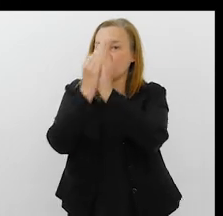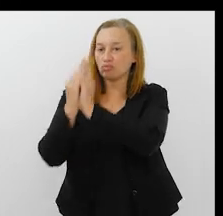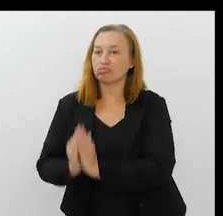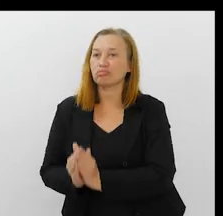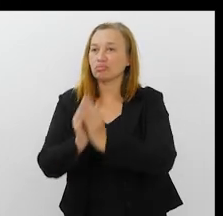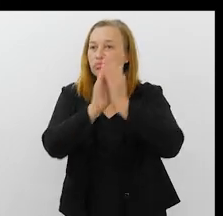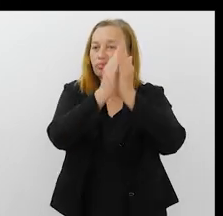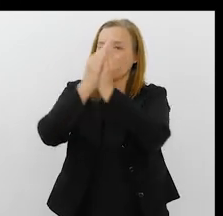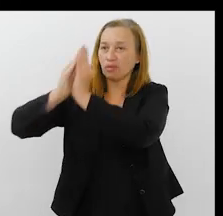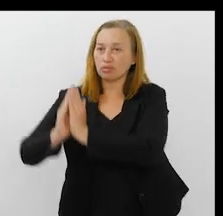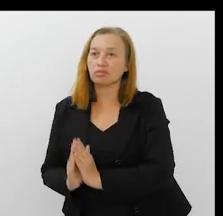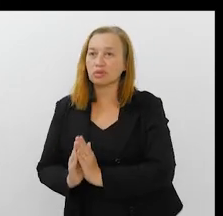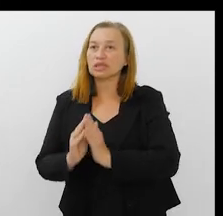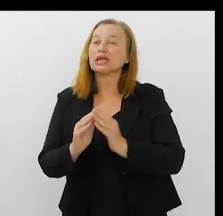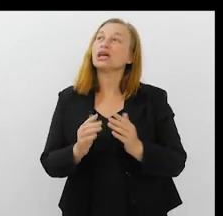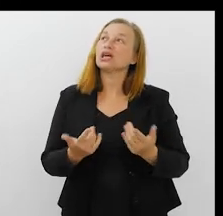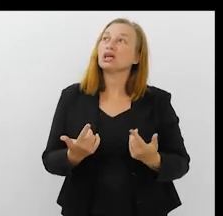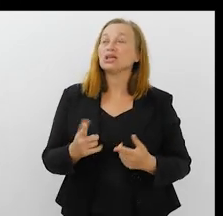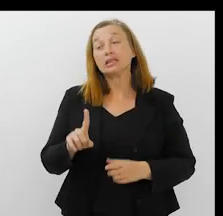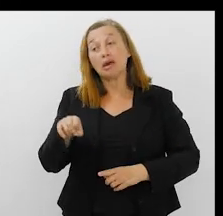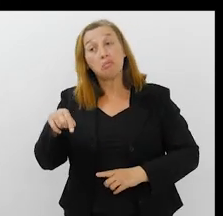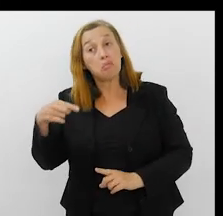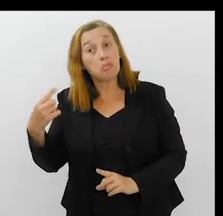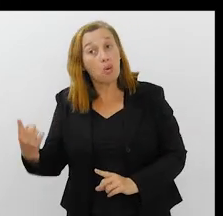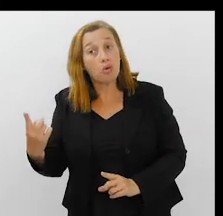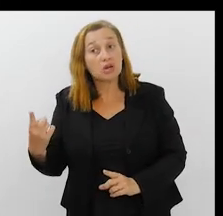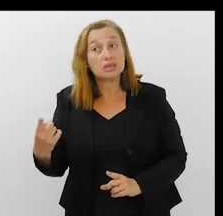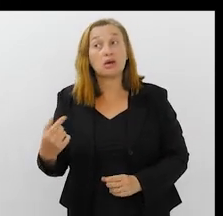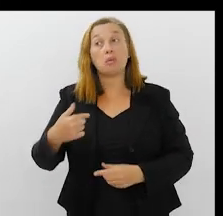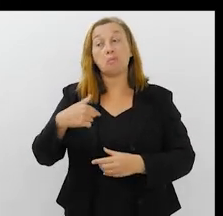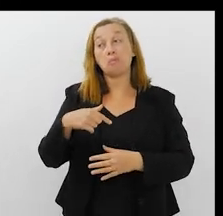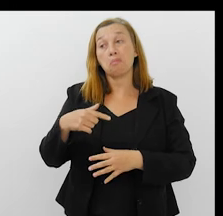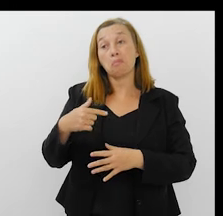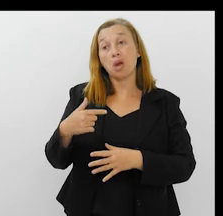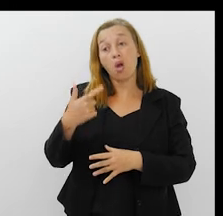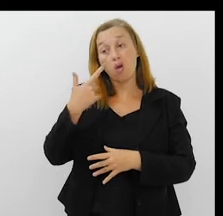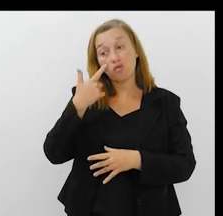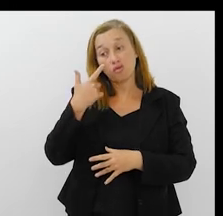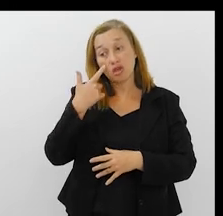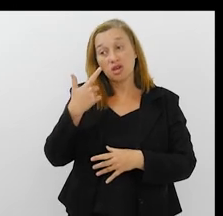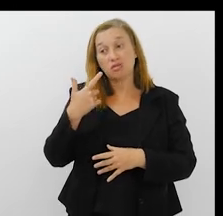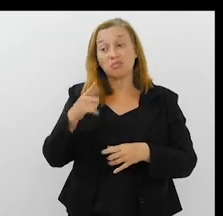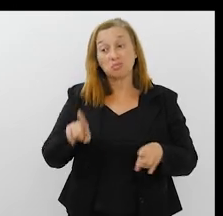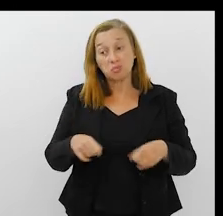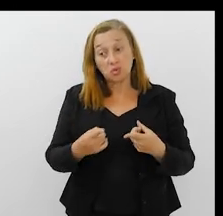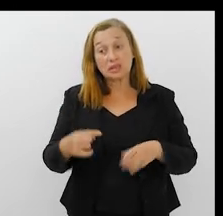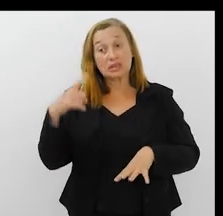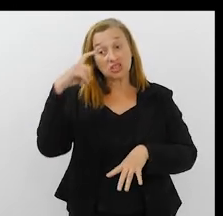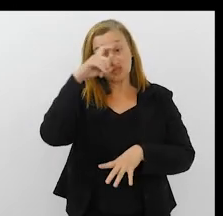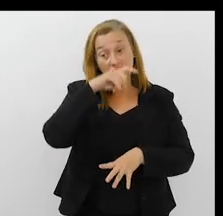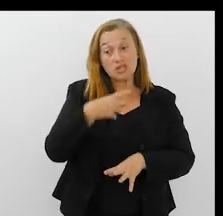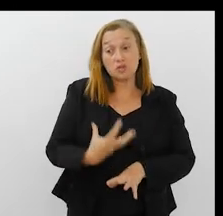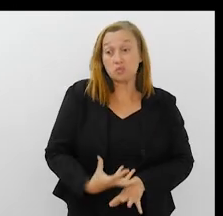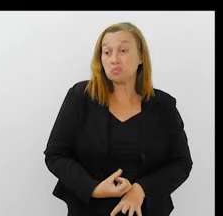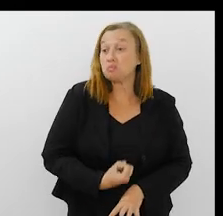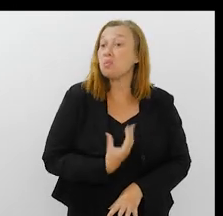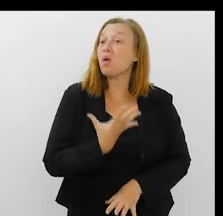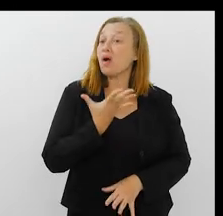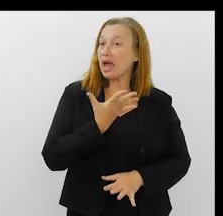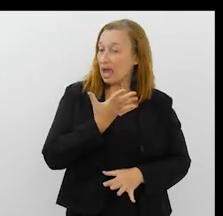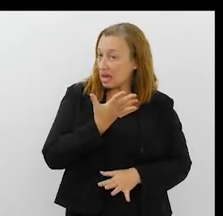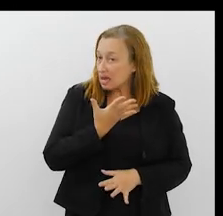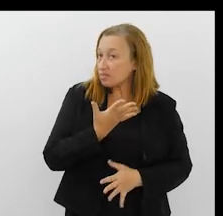quando eu vim para o Conservatório Brasileiro de Música, aí eu peguei as cascudas dele mesmo, que é o poema